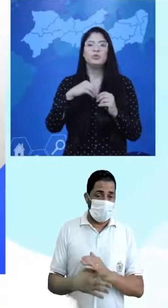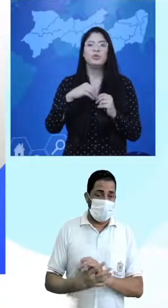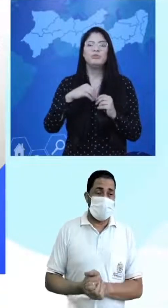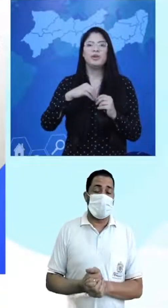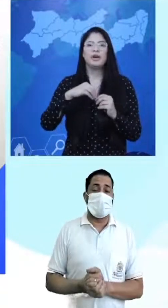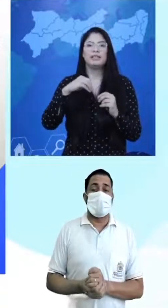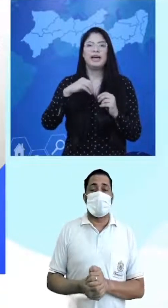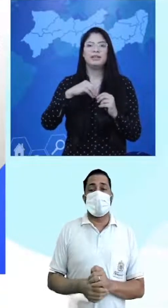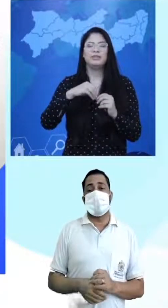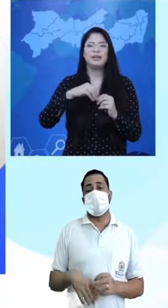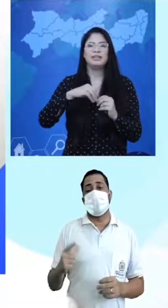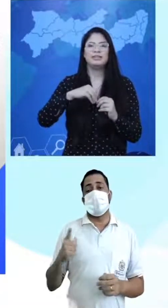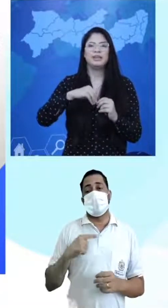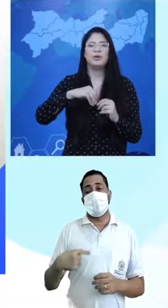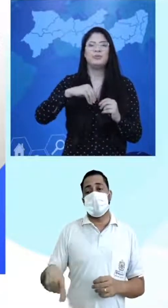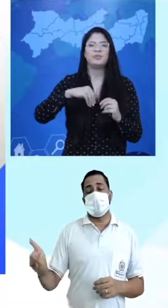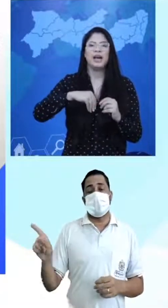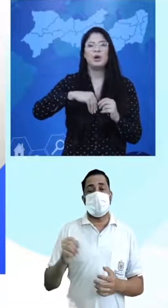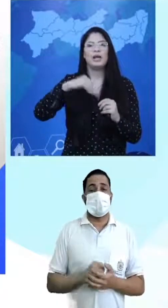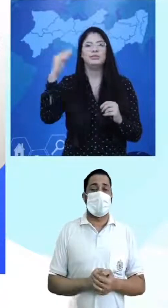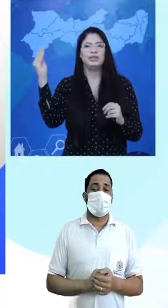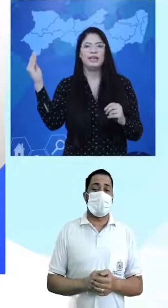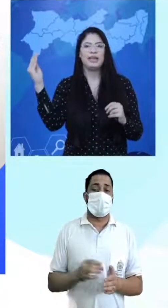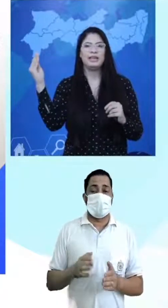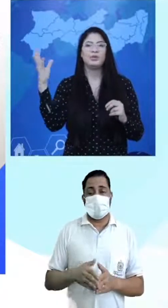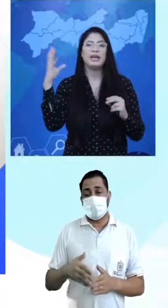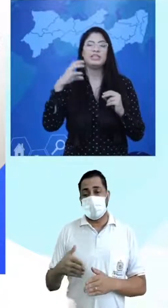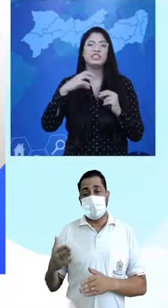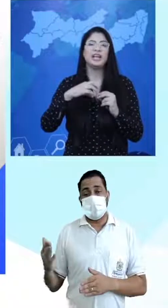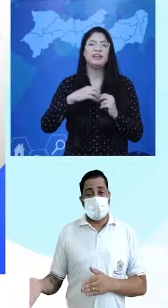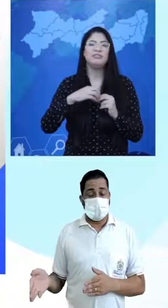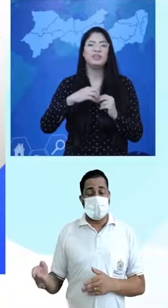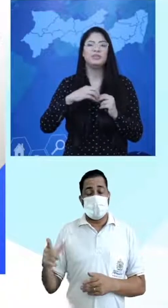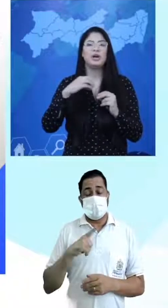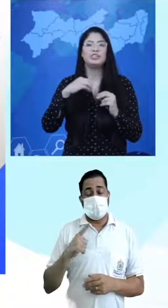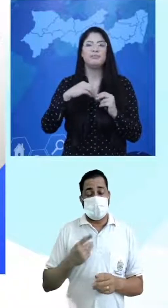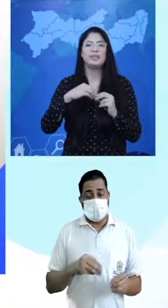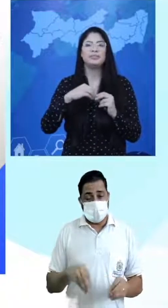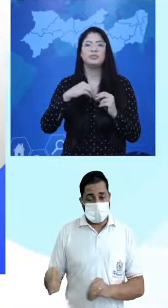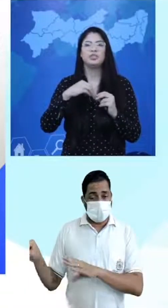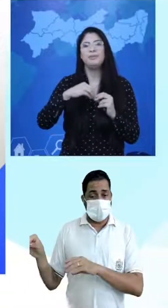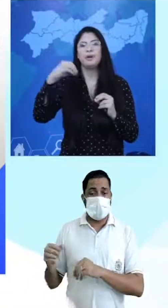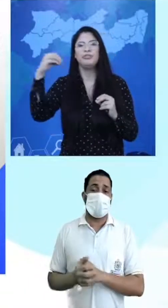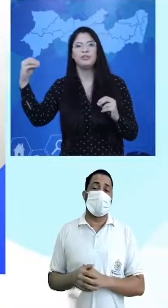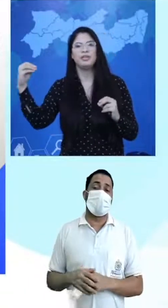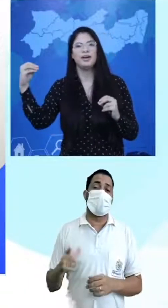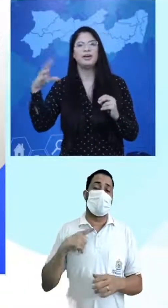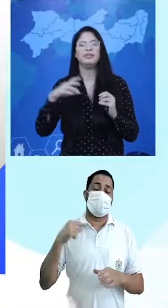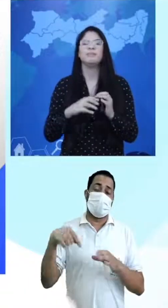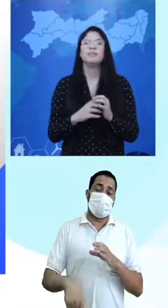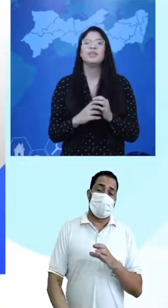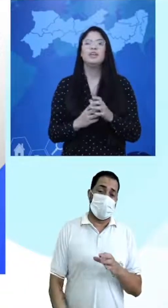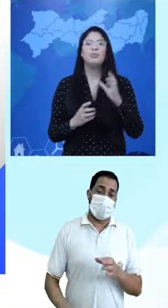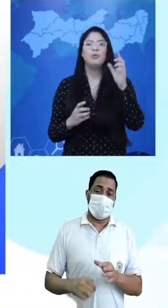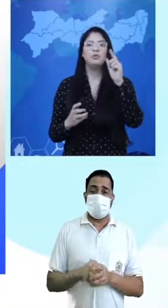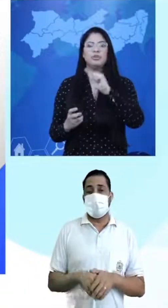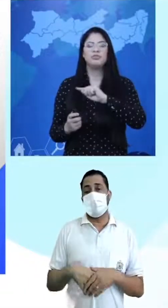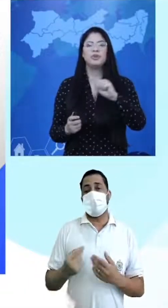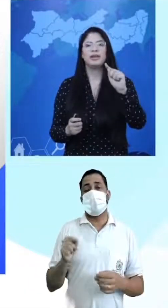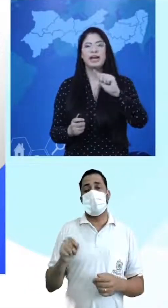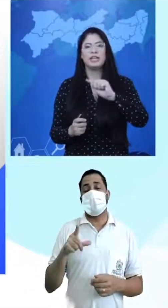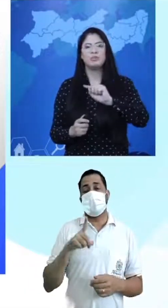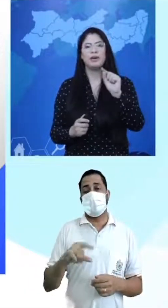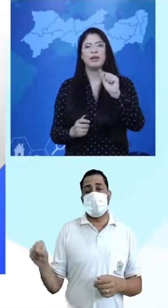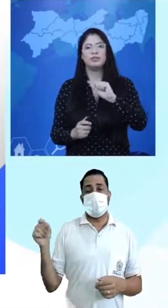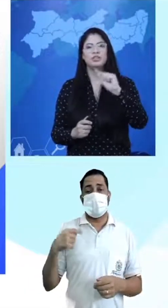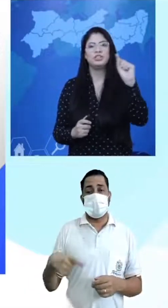ponto de fuga que está indo em direção ao lado direito, ele está levando as dimensões de profundidade. E o ponto de fuga que